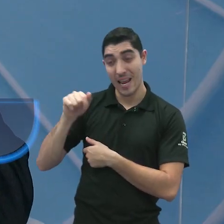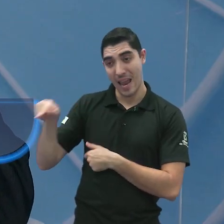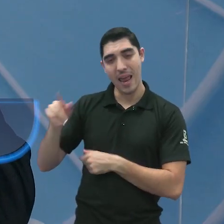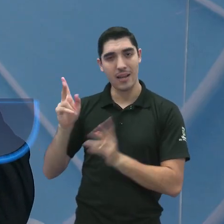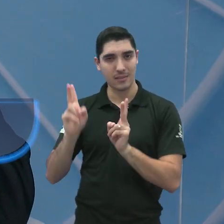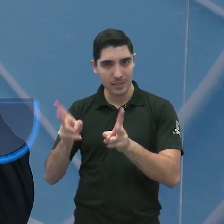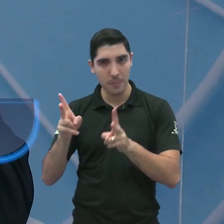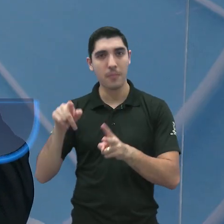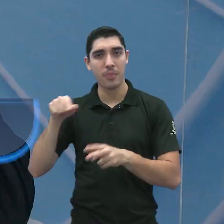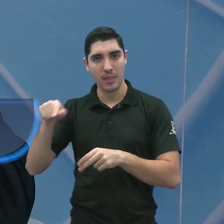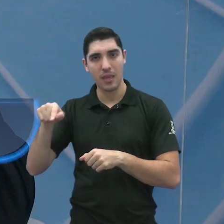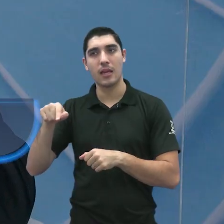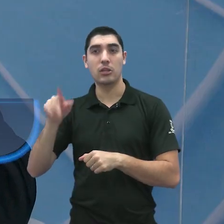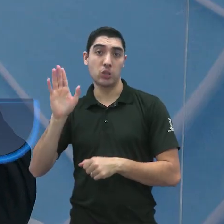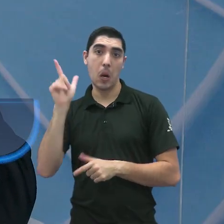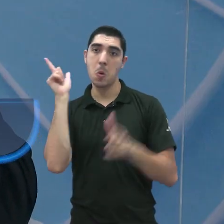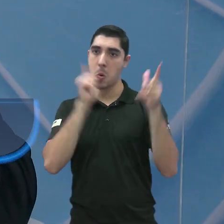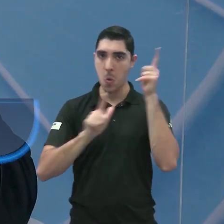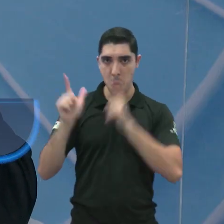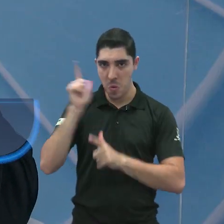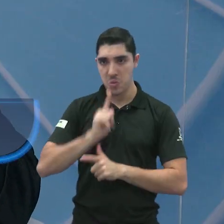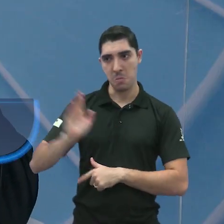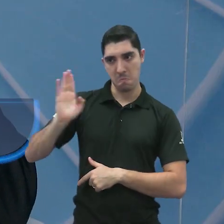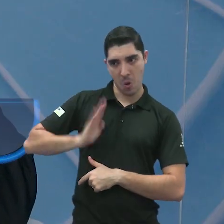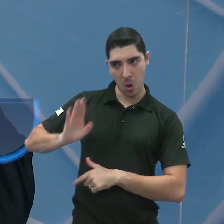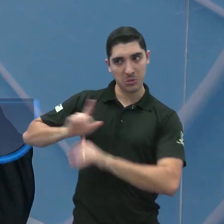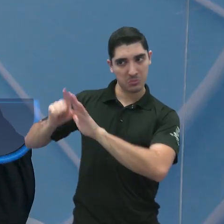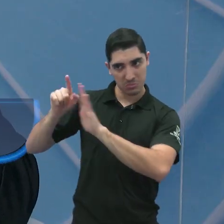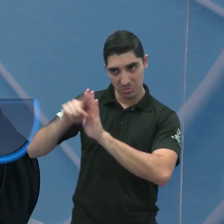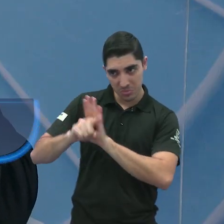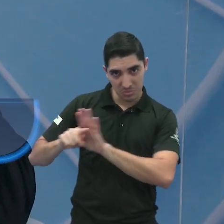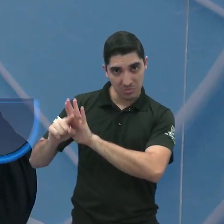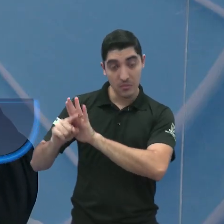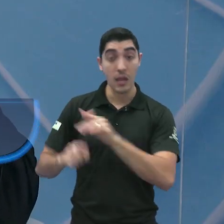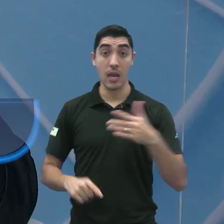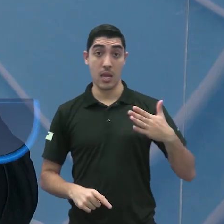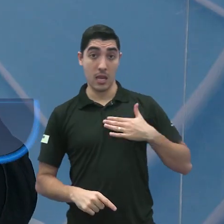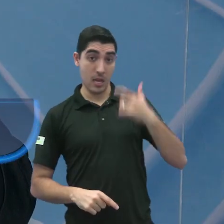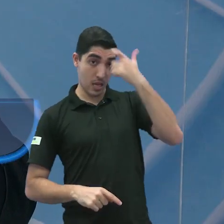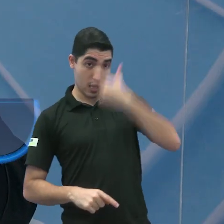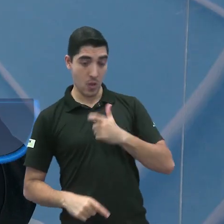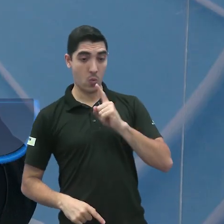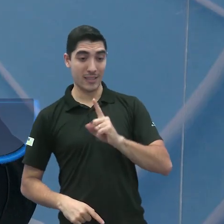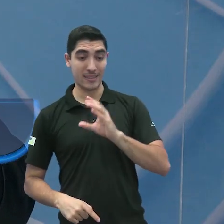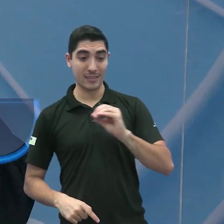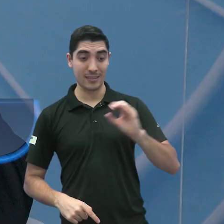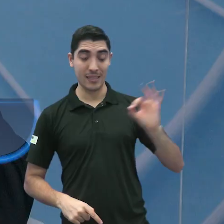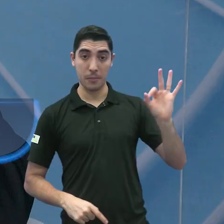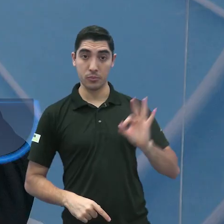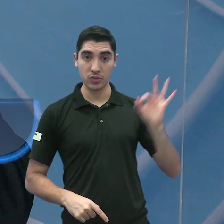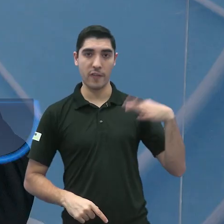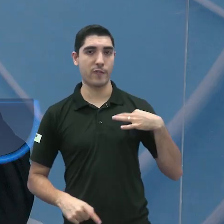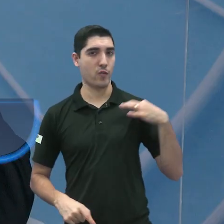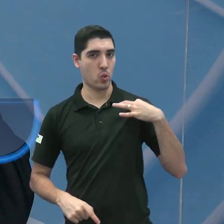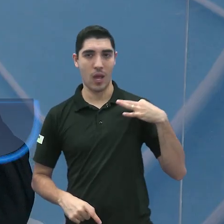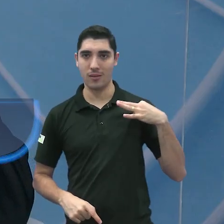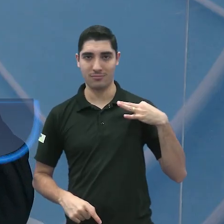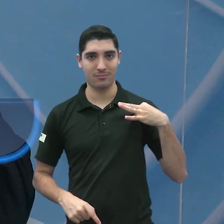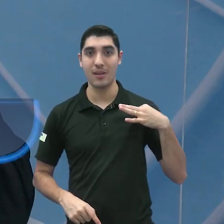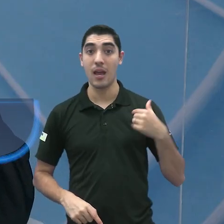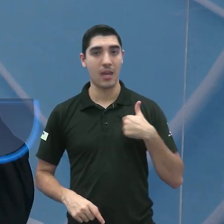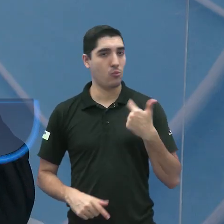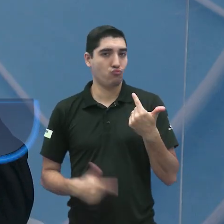pós-graduação feita com bolsa de pesquisa, eu faço a minha 100% de forma voluntária. Eu não tenho nenhum tipo